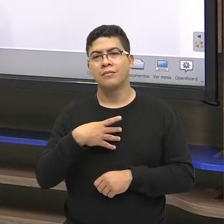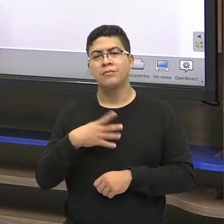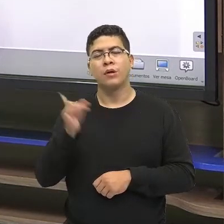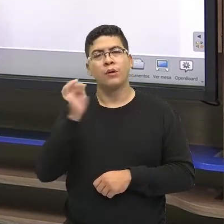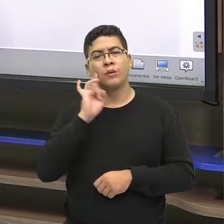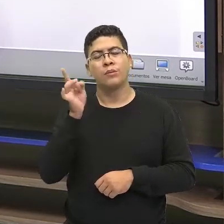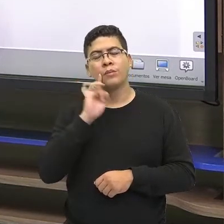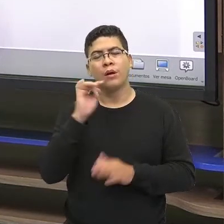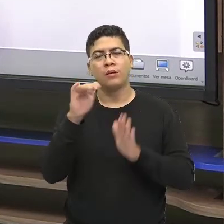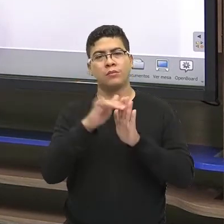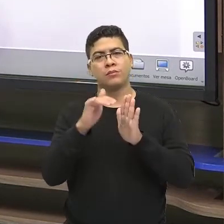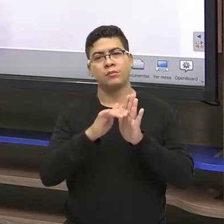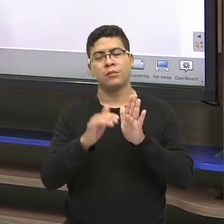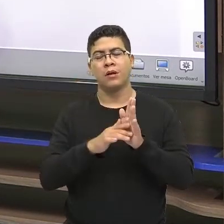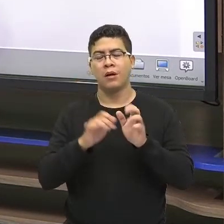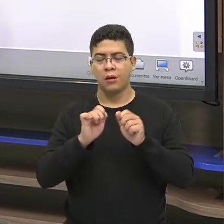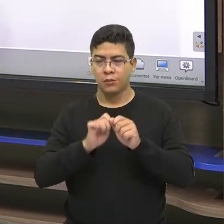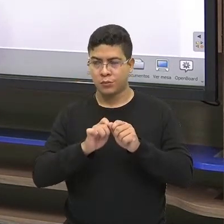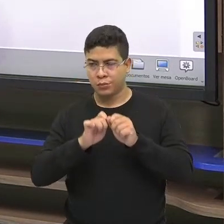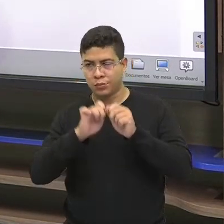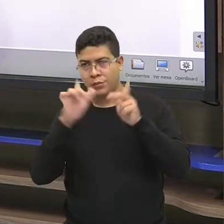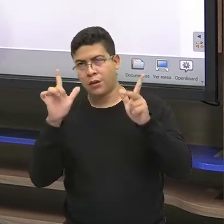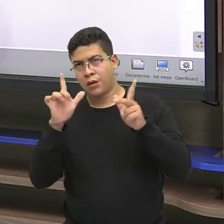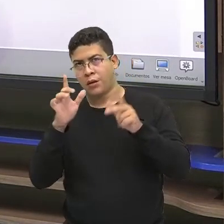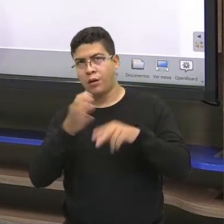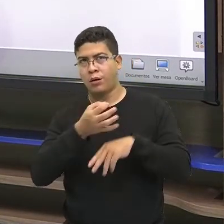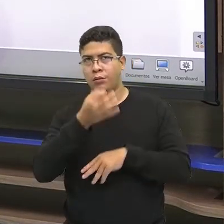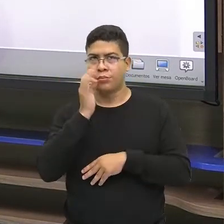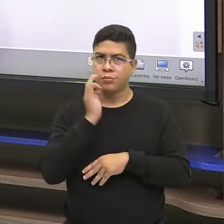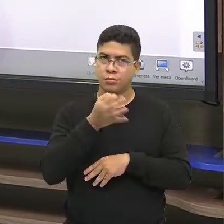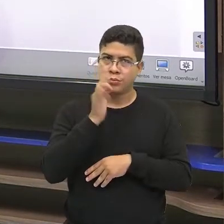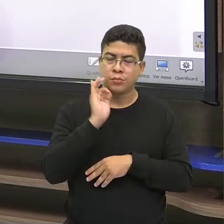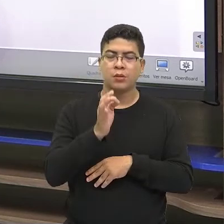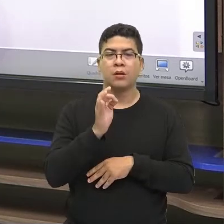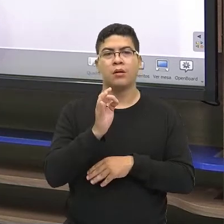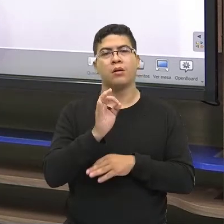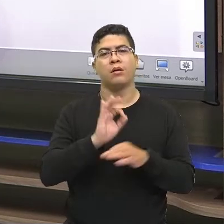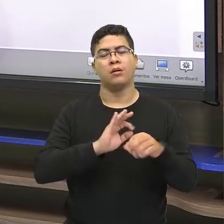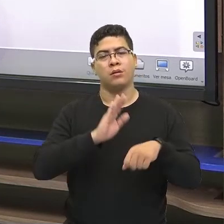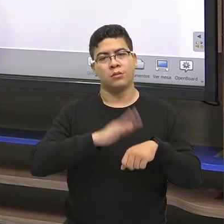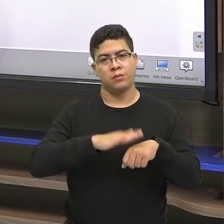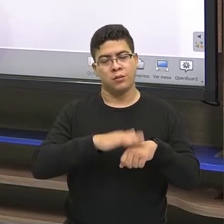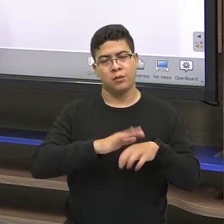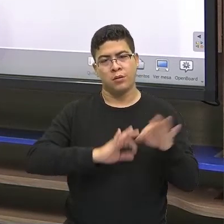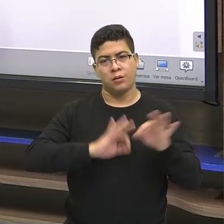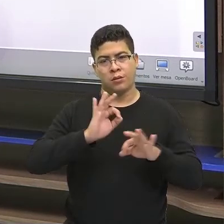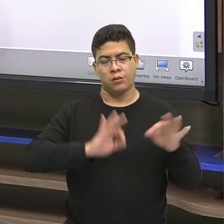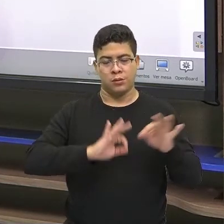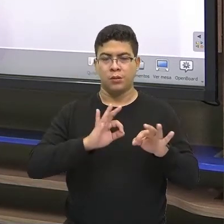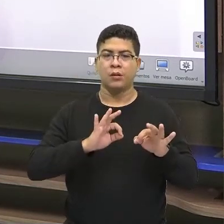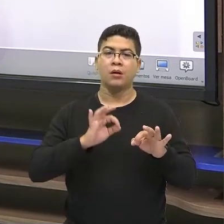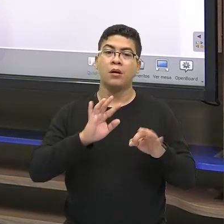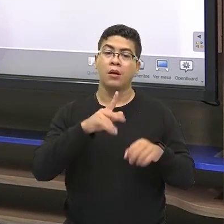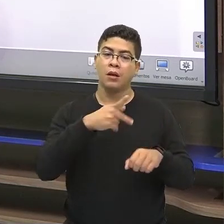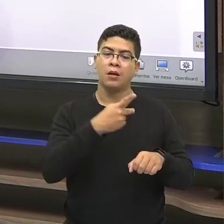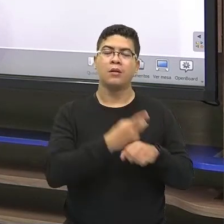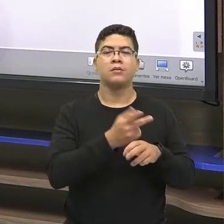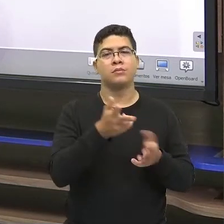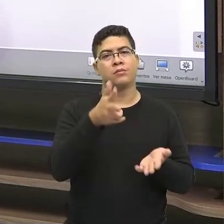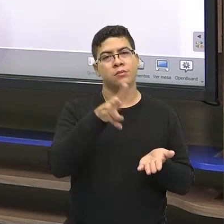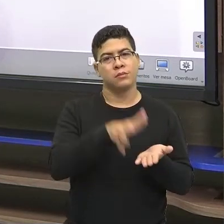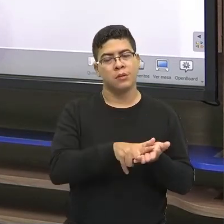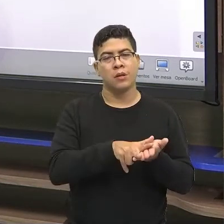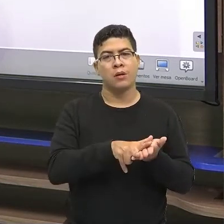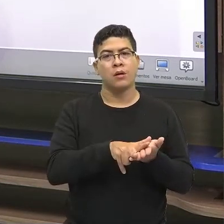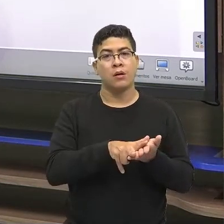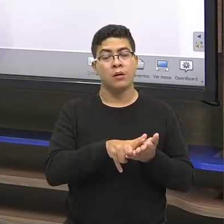dele, né? Ele levantou, bebeu o café que ele mesmo preparou, depois deitou